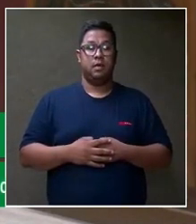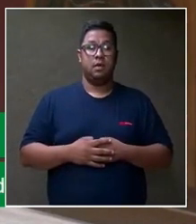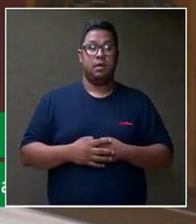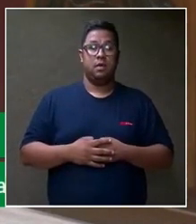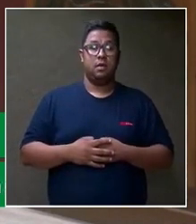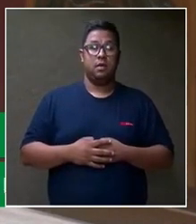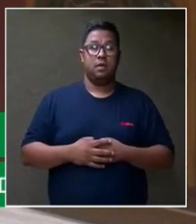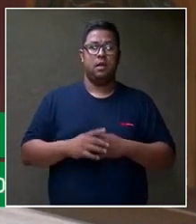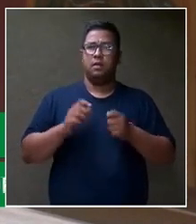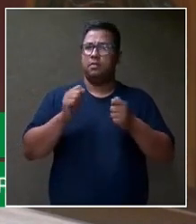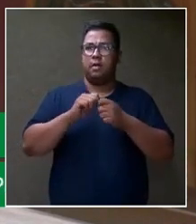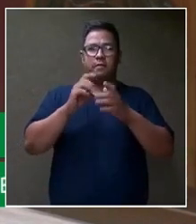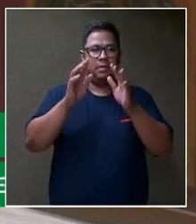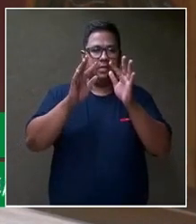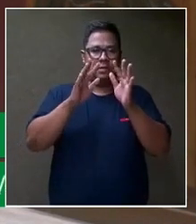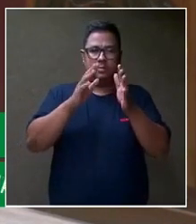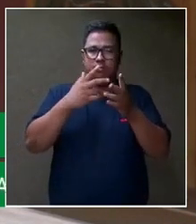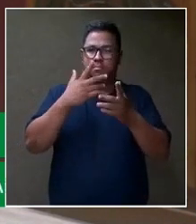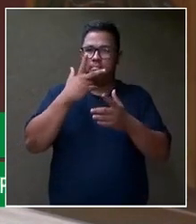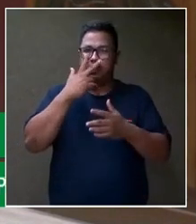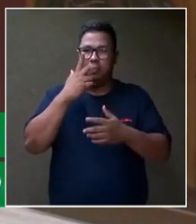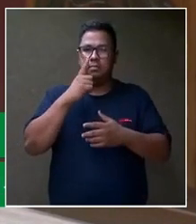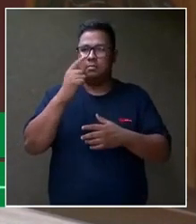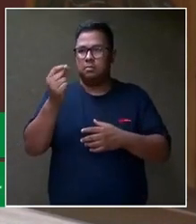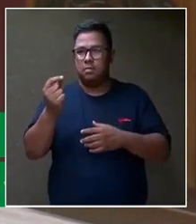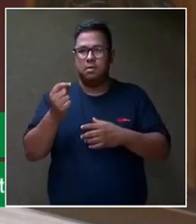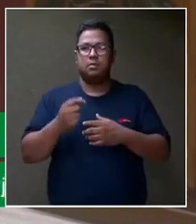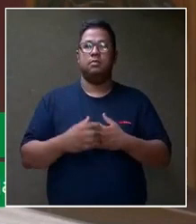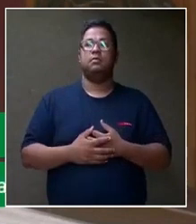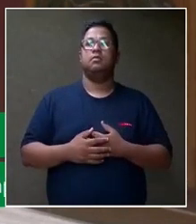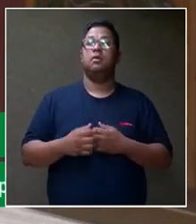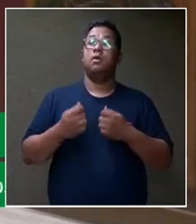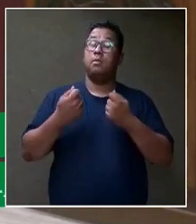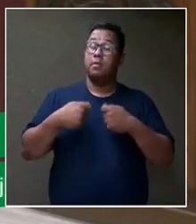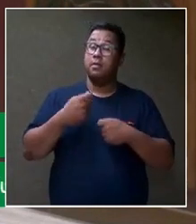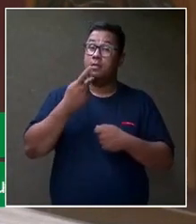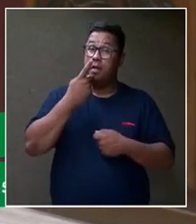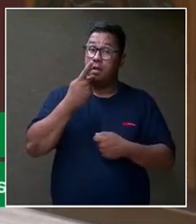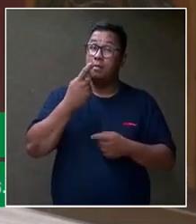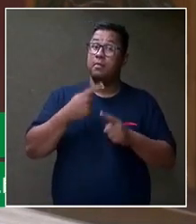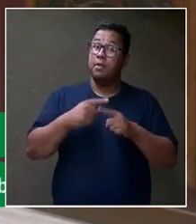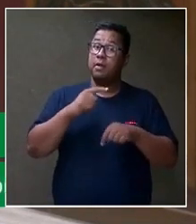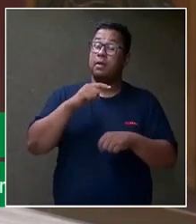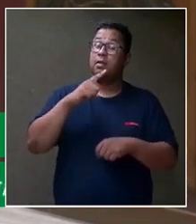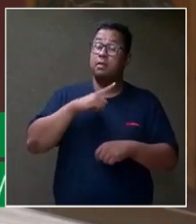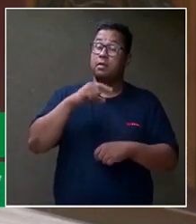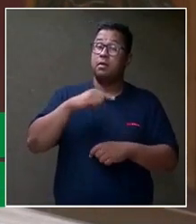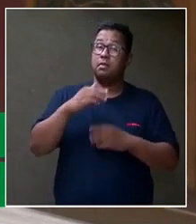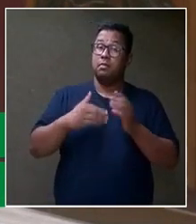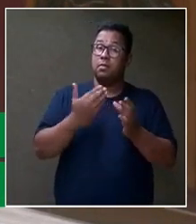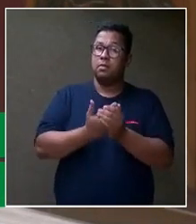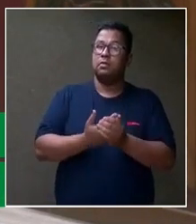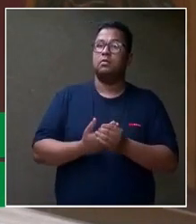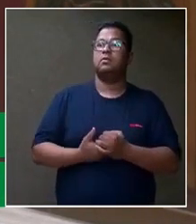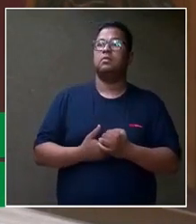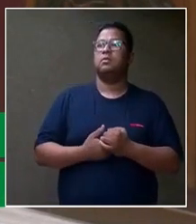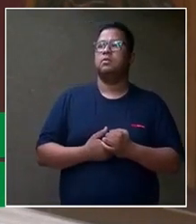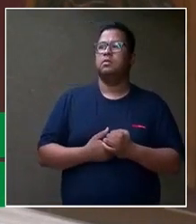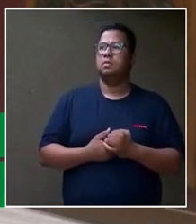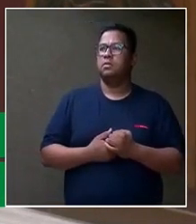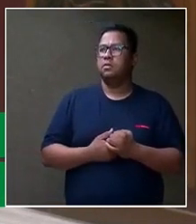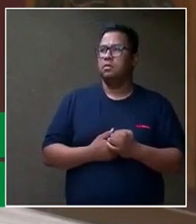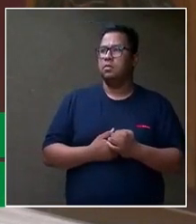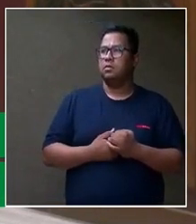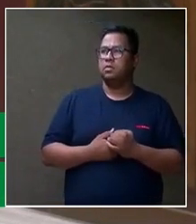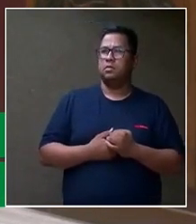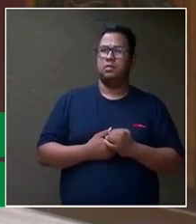estava fazendo mais. Tá. Eu vou precisar tocar nesse assunto, porque consta nos autos. Tá. Você que forneceu os 10